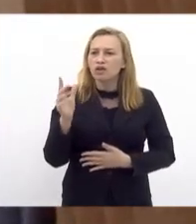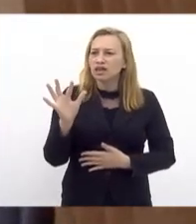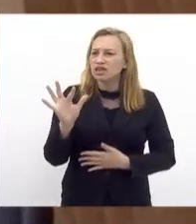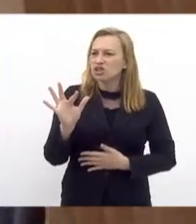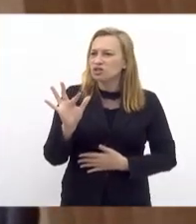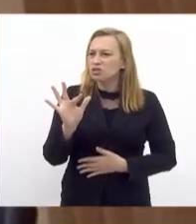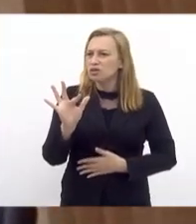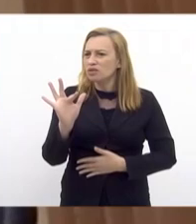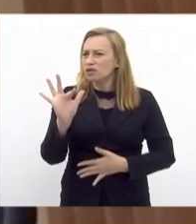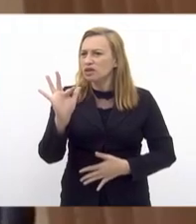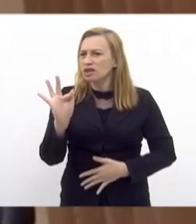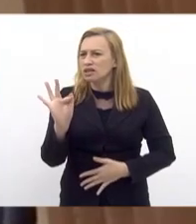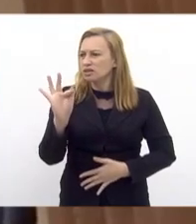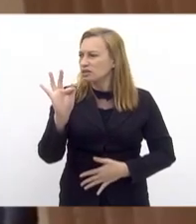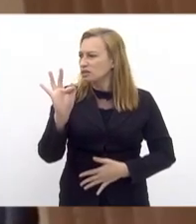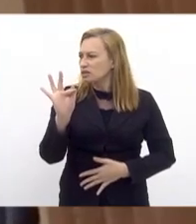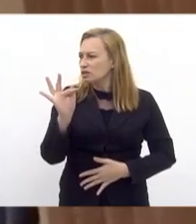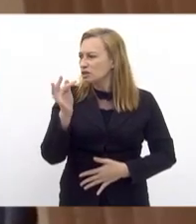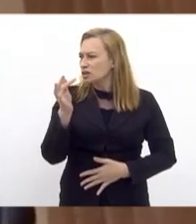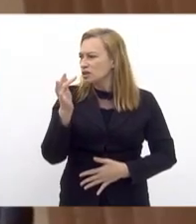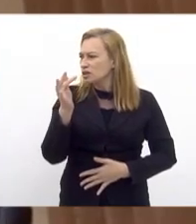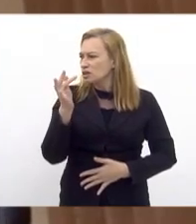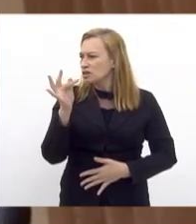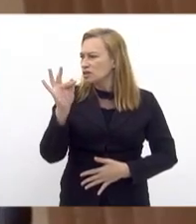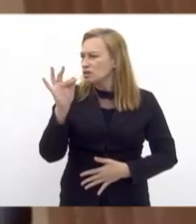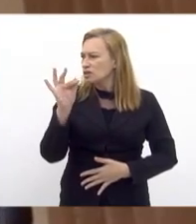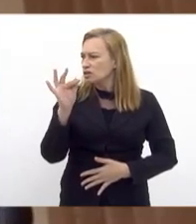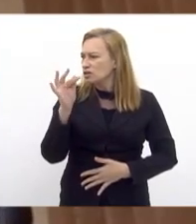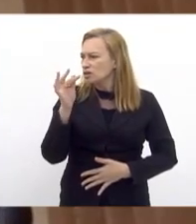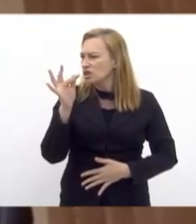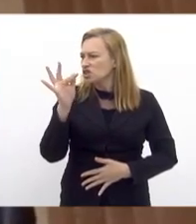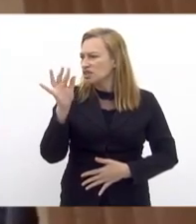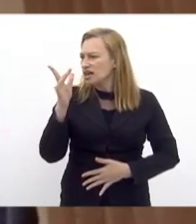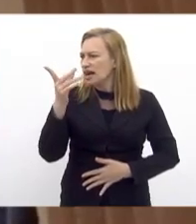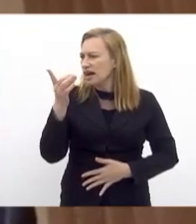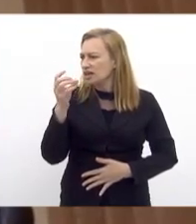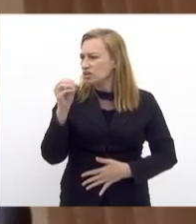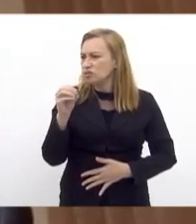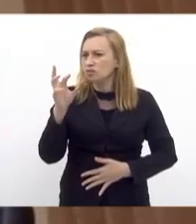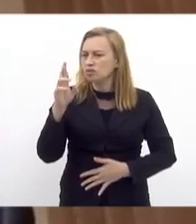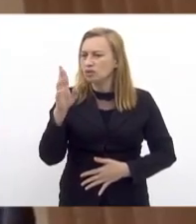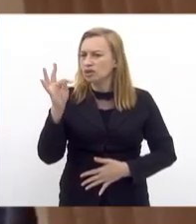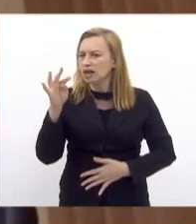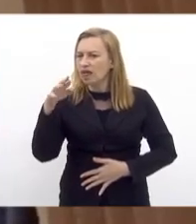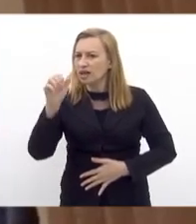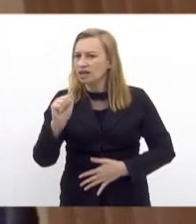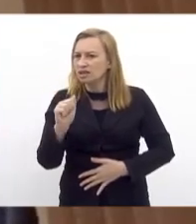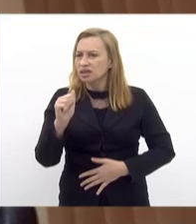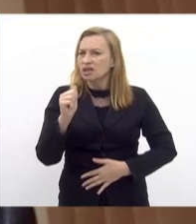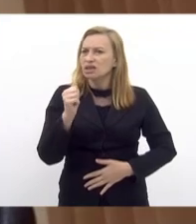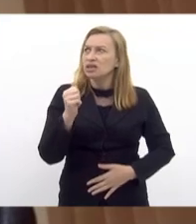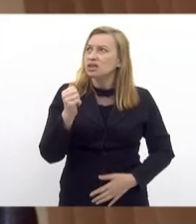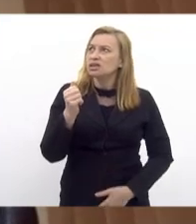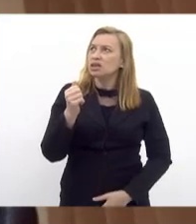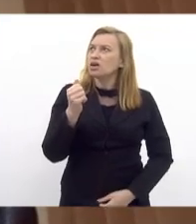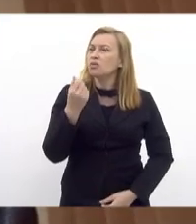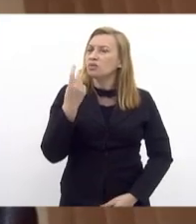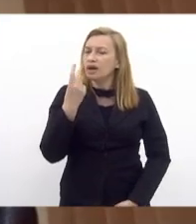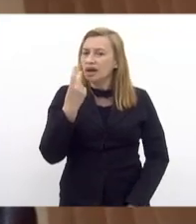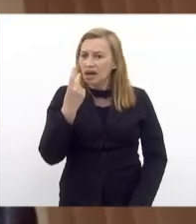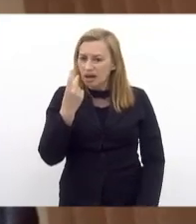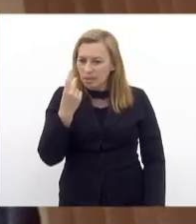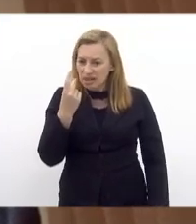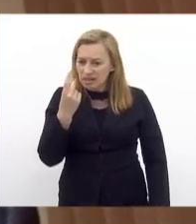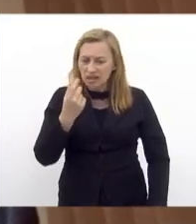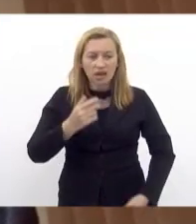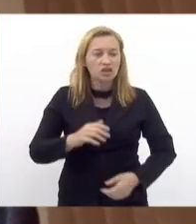Abave, representando o estado do Rio de Janeiro. Vi a funcionalidade do aeroporto, vi o aeroporto já tomando a